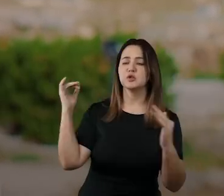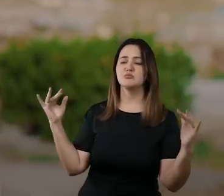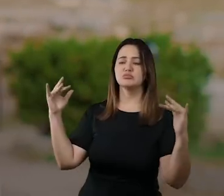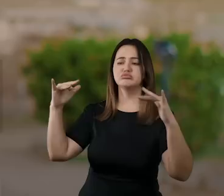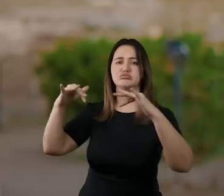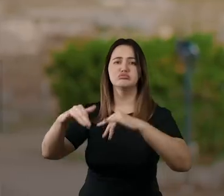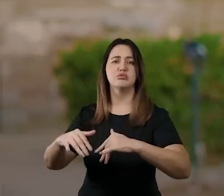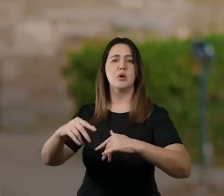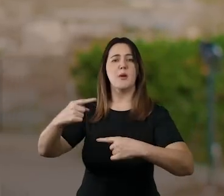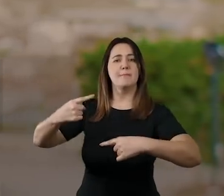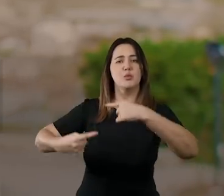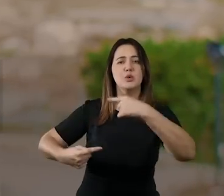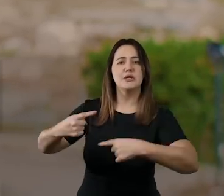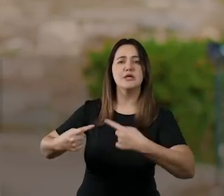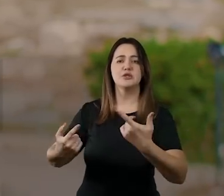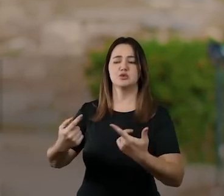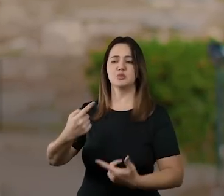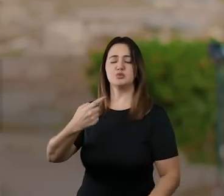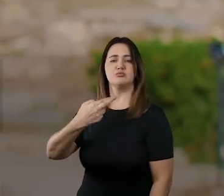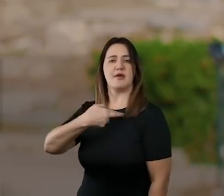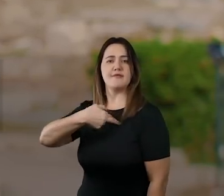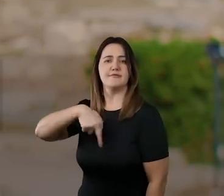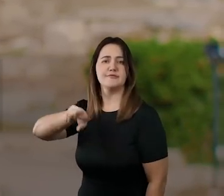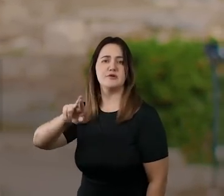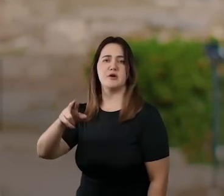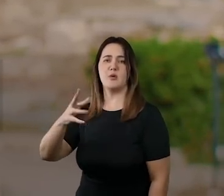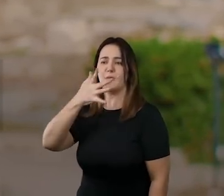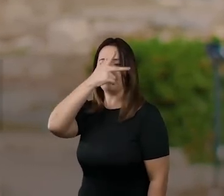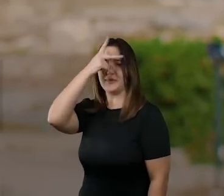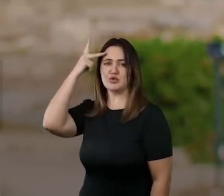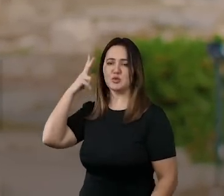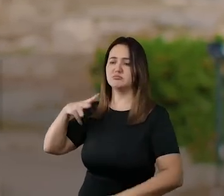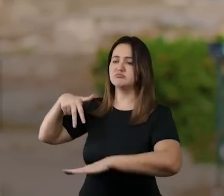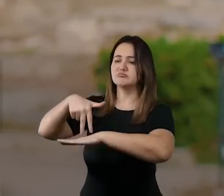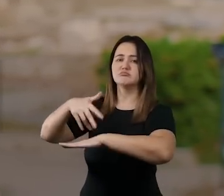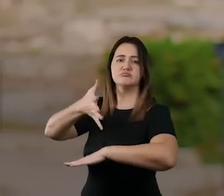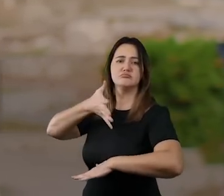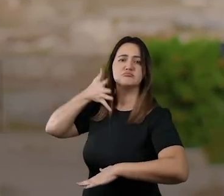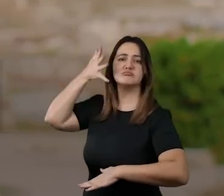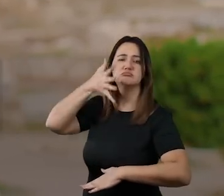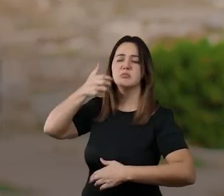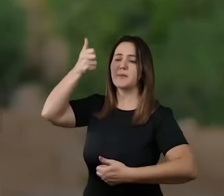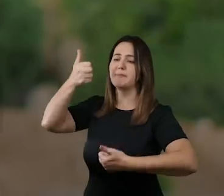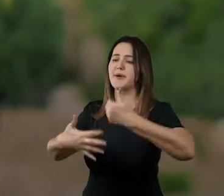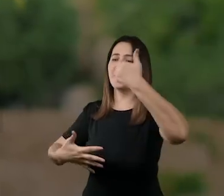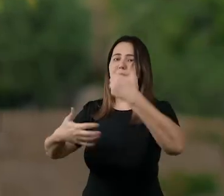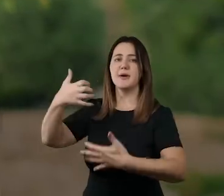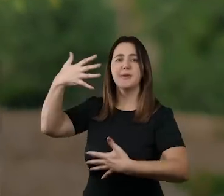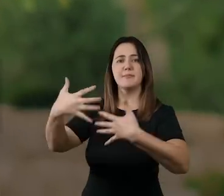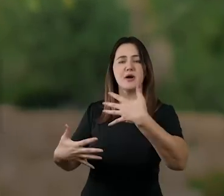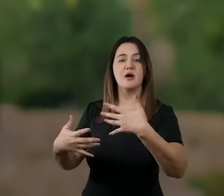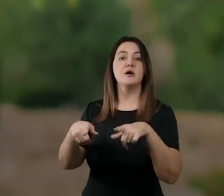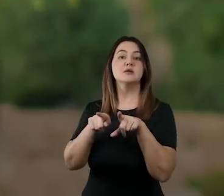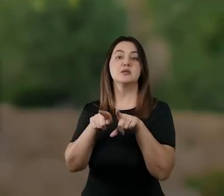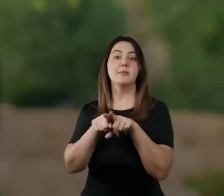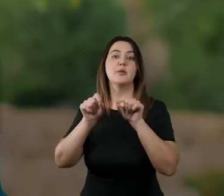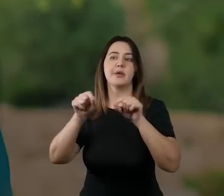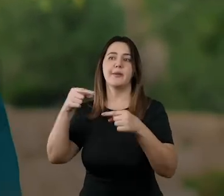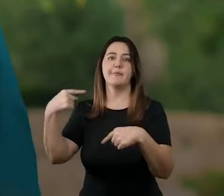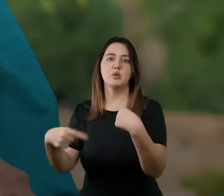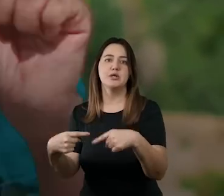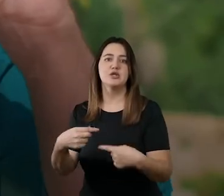seus discursos, para ter debates. Grandes oradores vinham para a ágora para apresentar os seus discursos. Questões